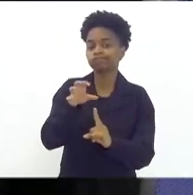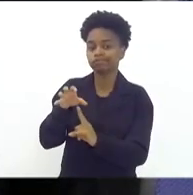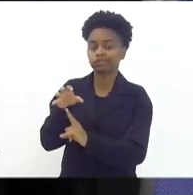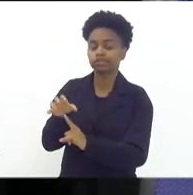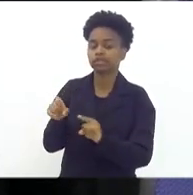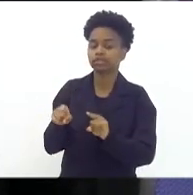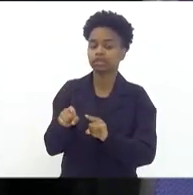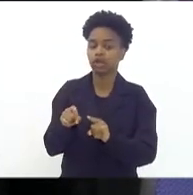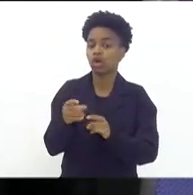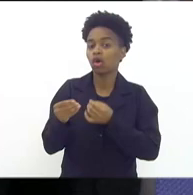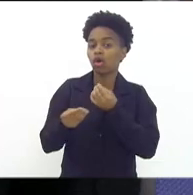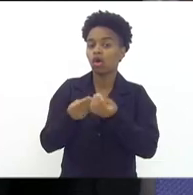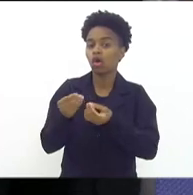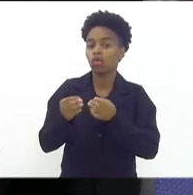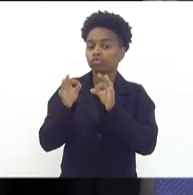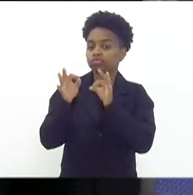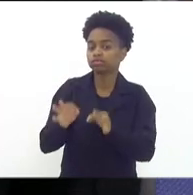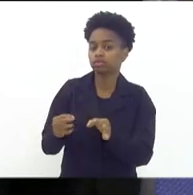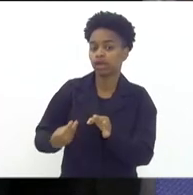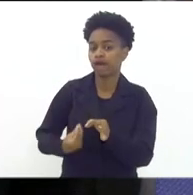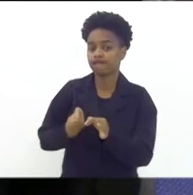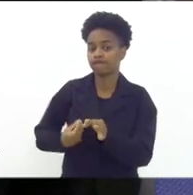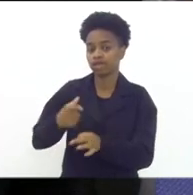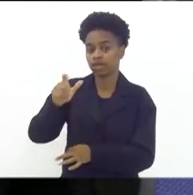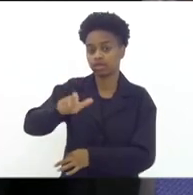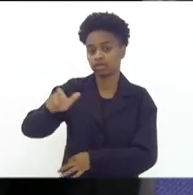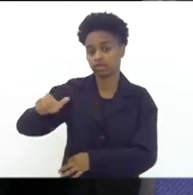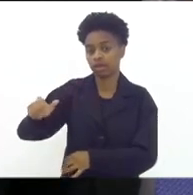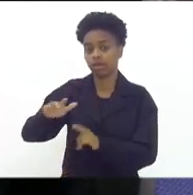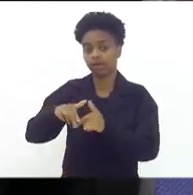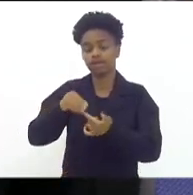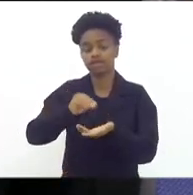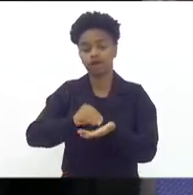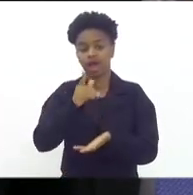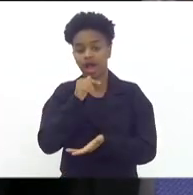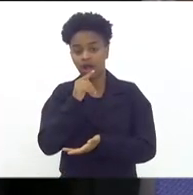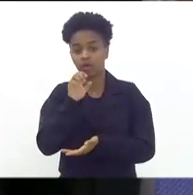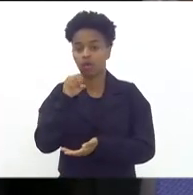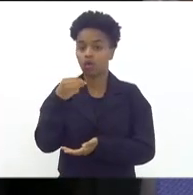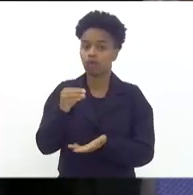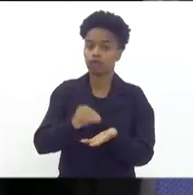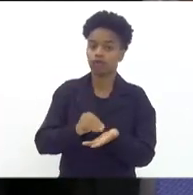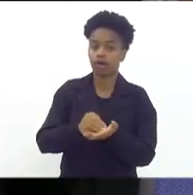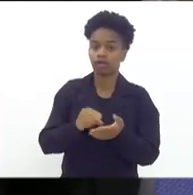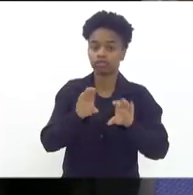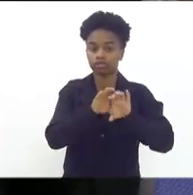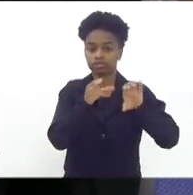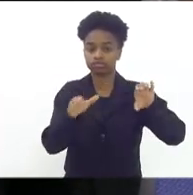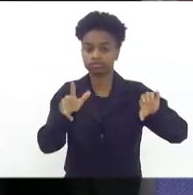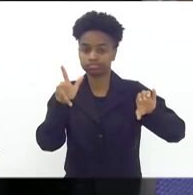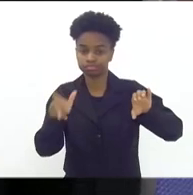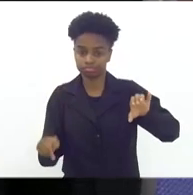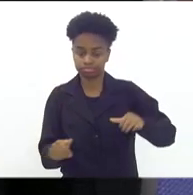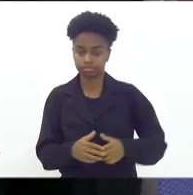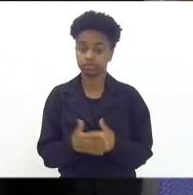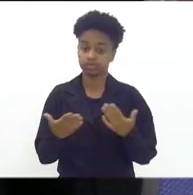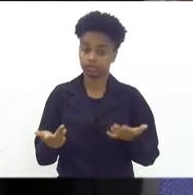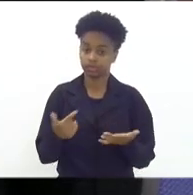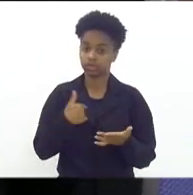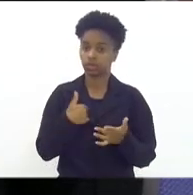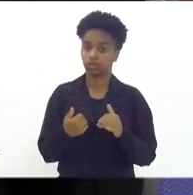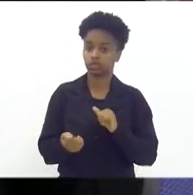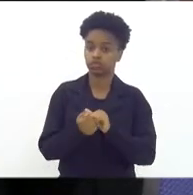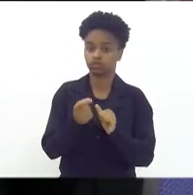é na dignidade da pessoa humana é falta de água por falta de acesso ao saneamento e apontou aqui com vocês